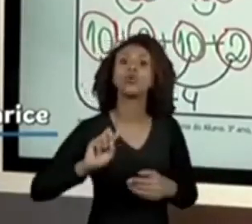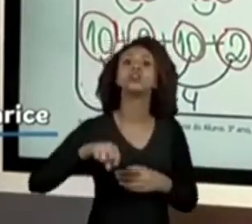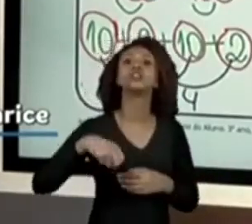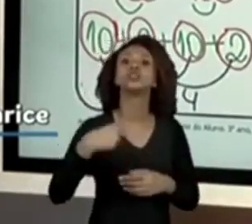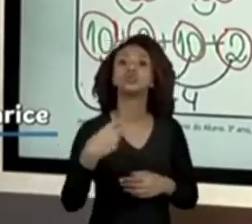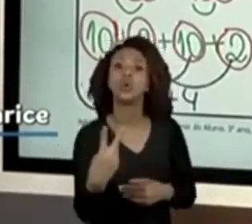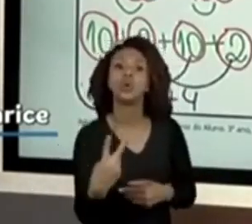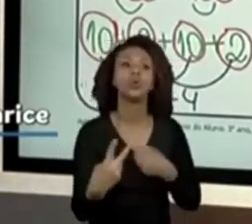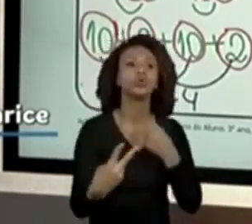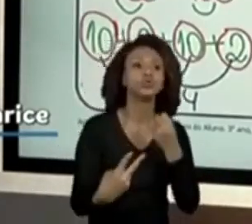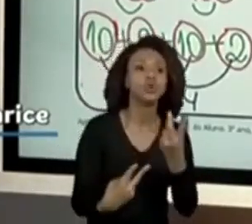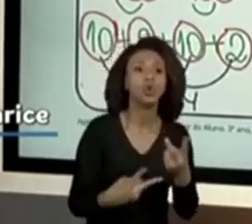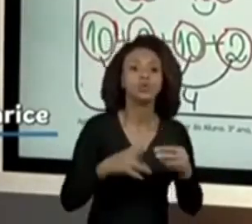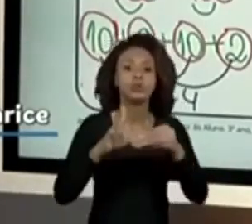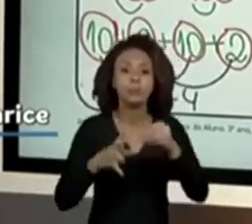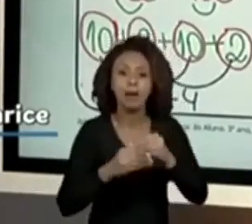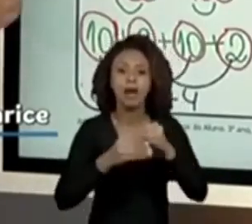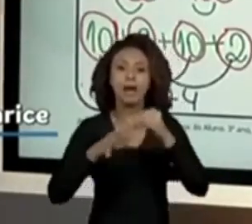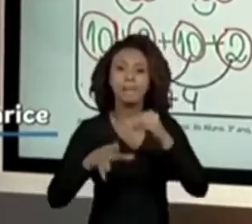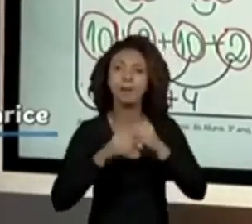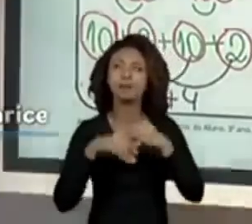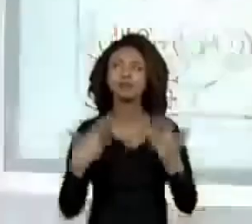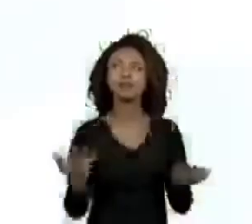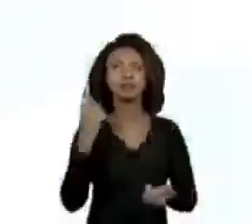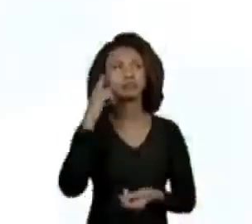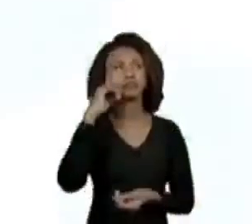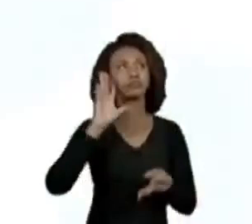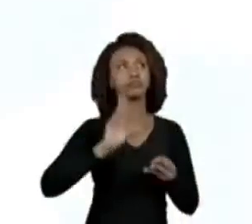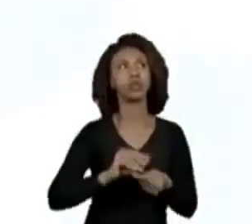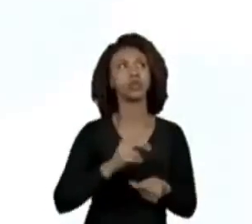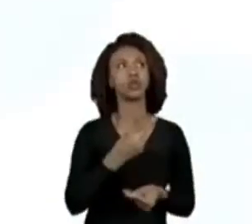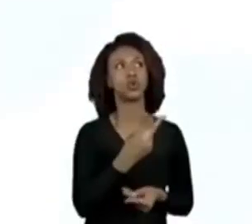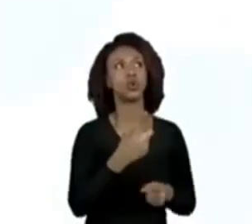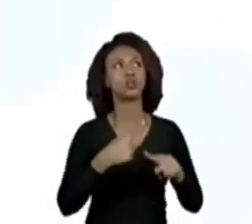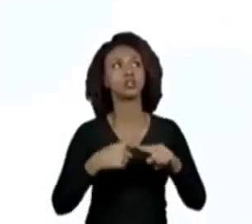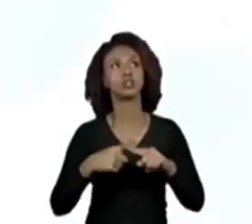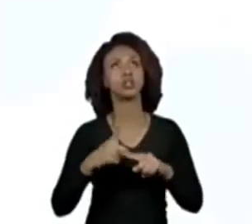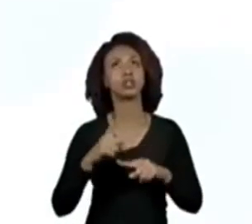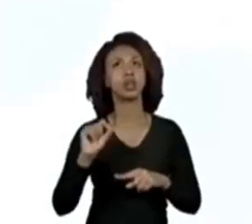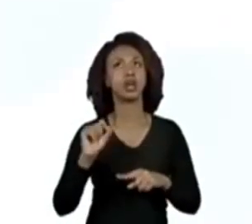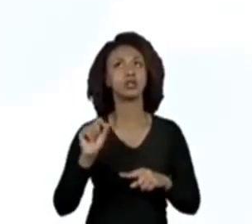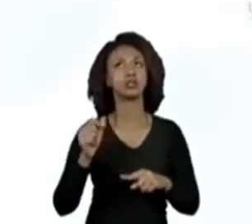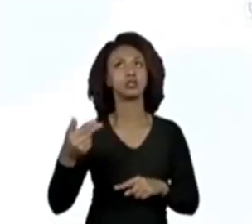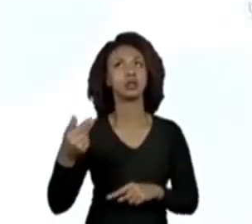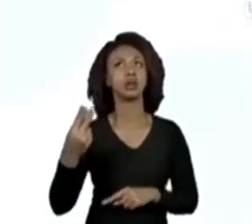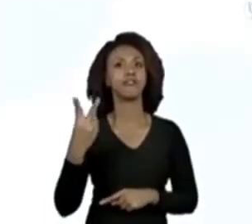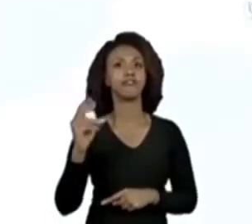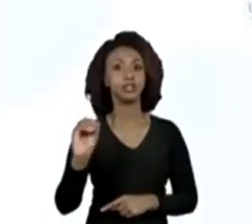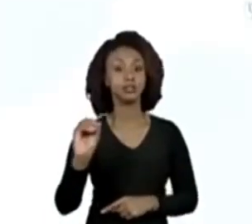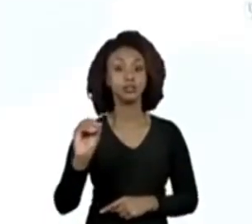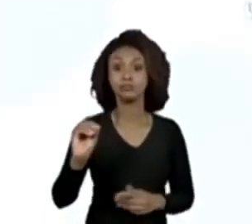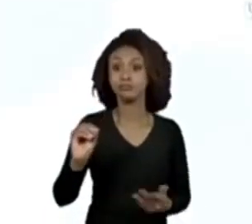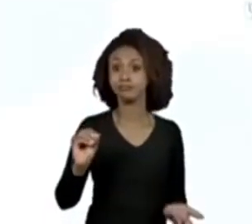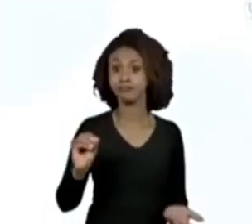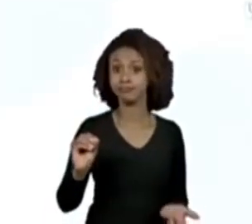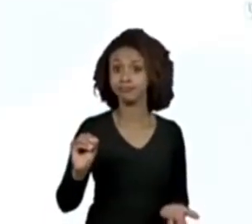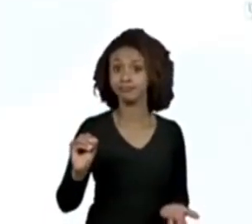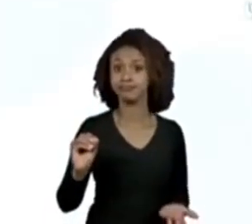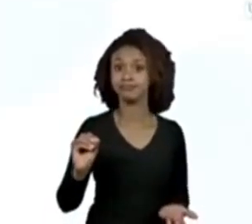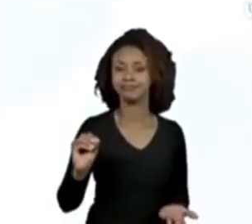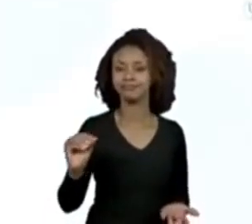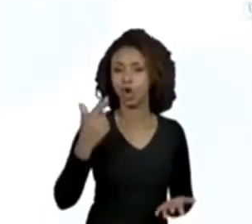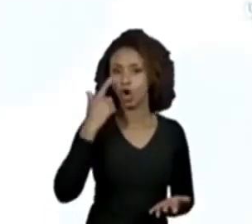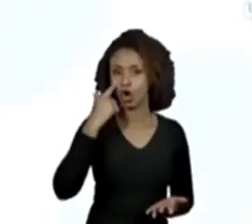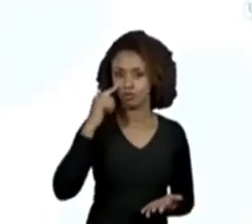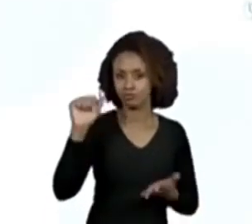em 2. Então, se 2 vezes 10 é 20, eu vou apagar essa parte aqui, ó, para poder fazer